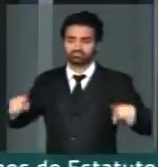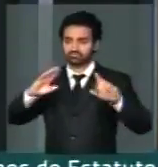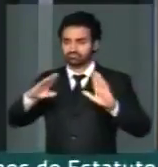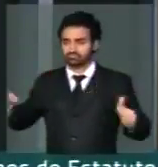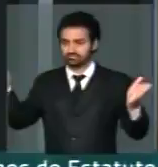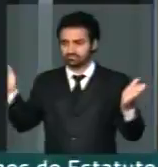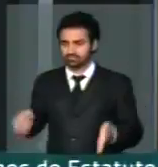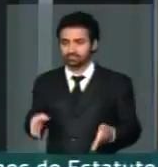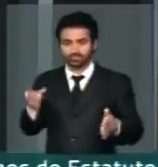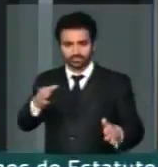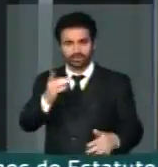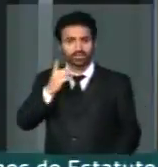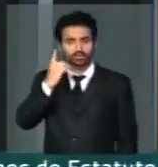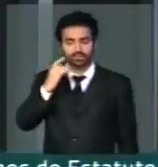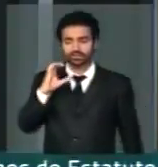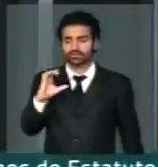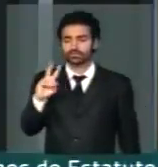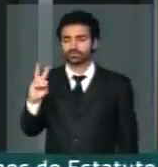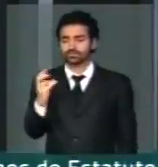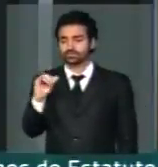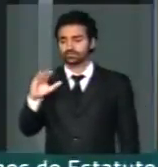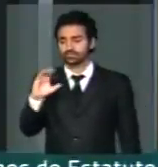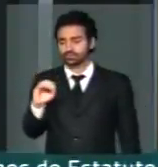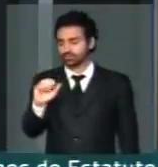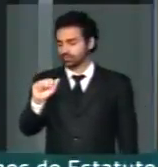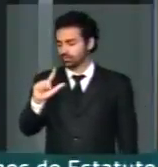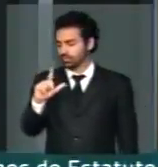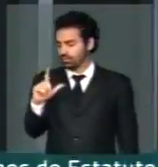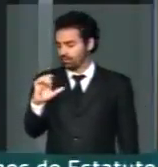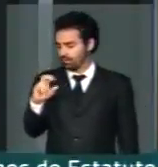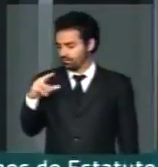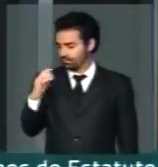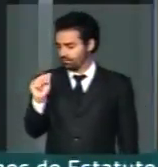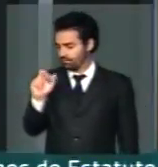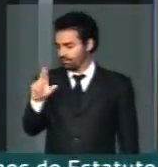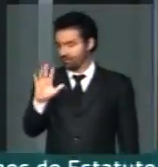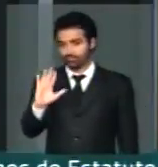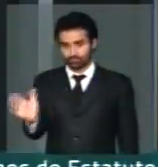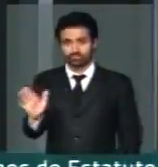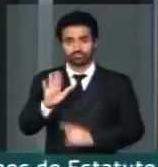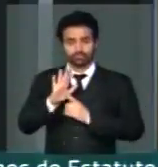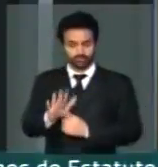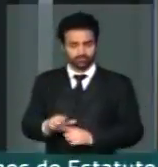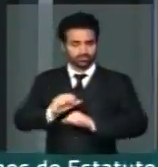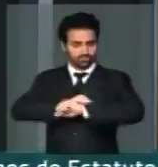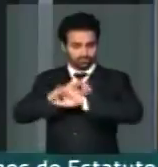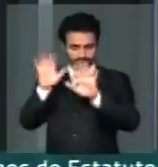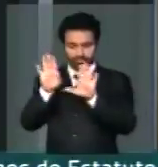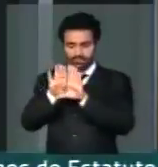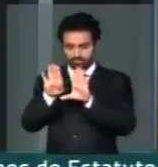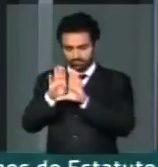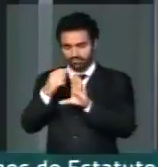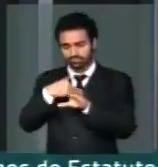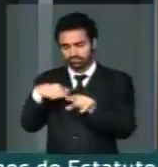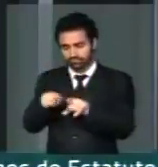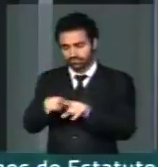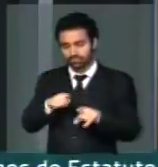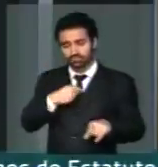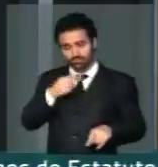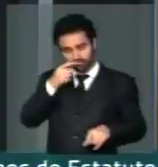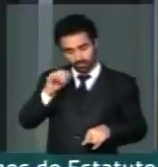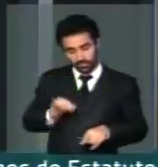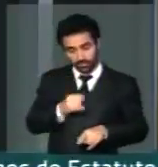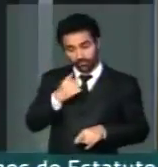deputado Chico Alencar aqui teve a oportunidade de demonstrar claramente, e muitas das falas que eu tive a oportunidade de